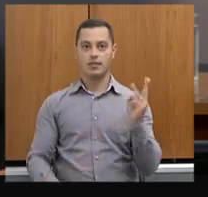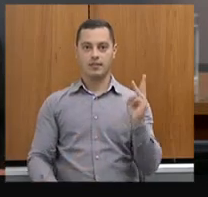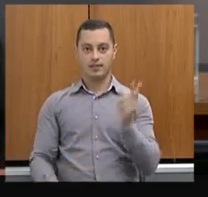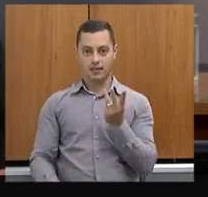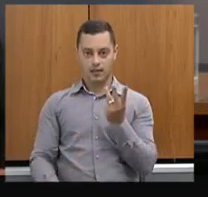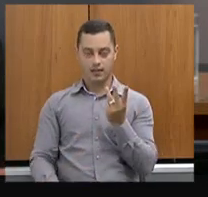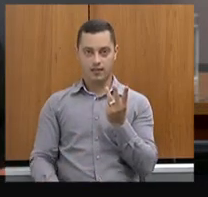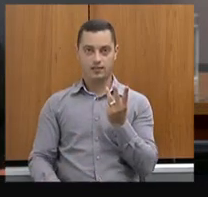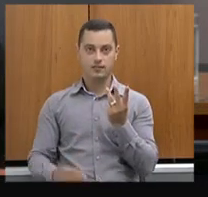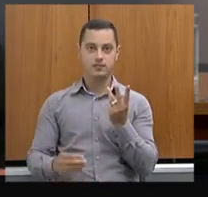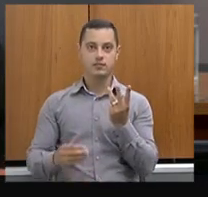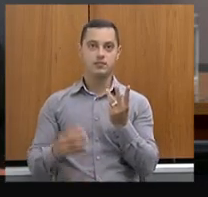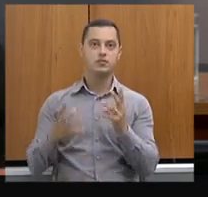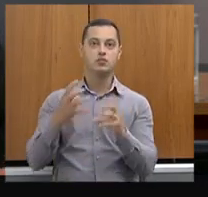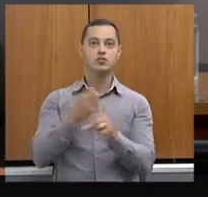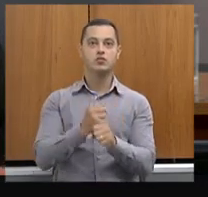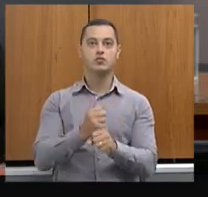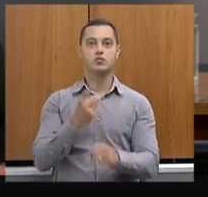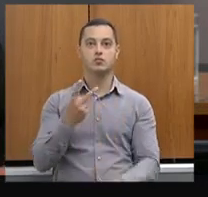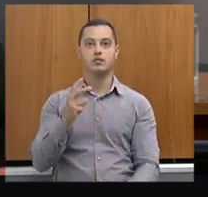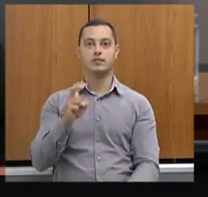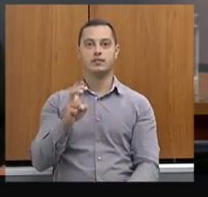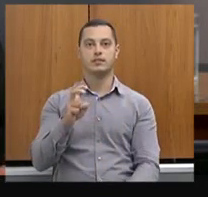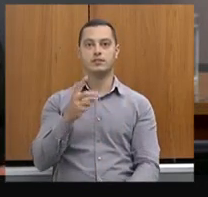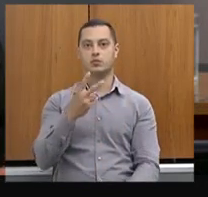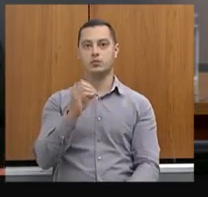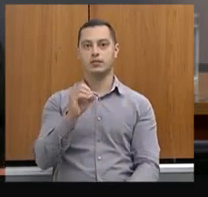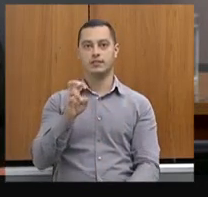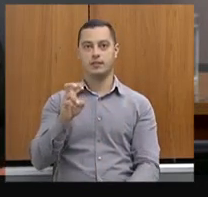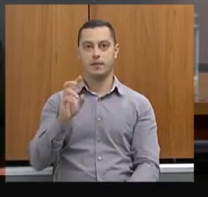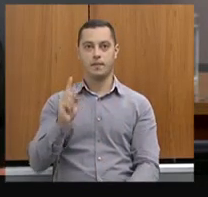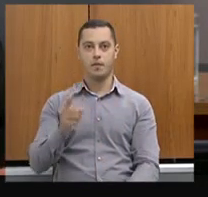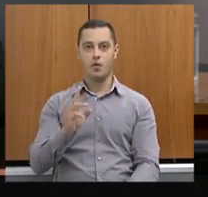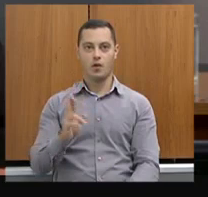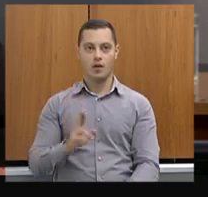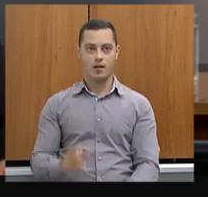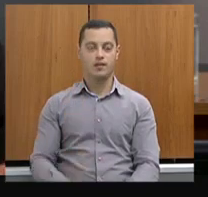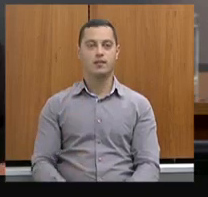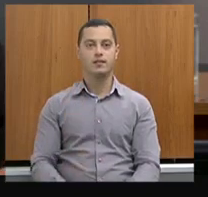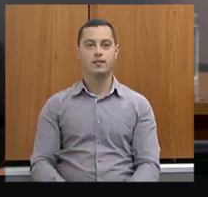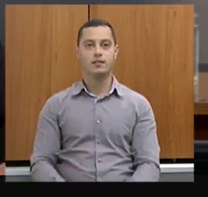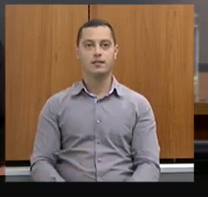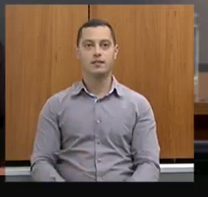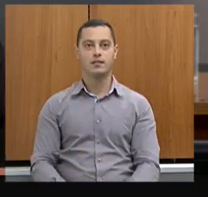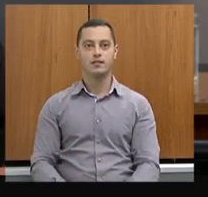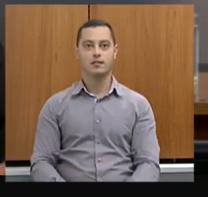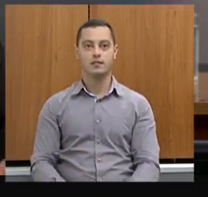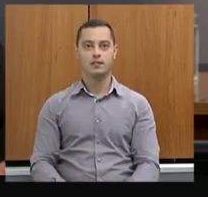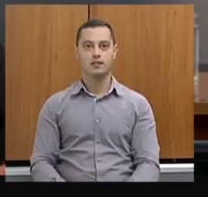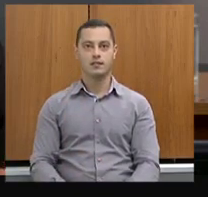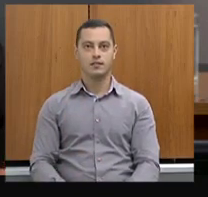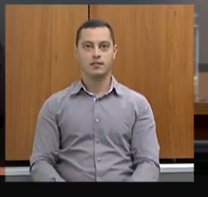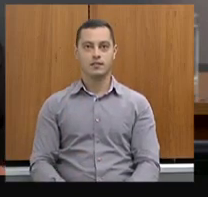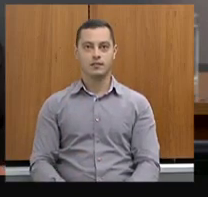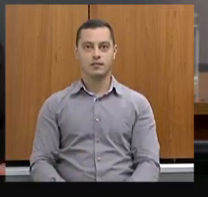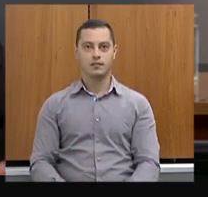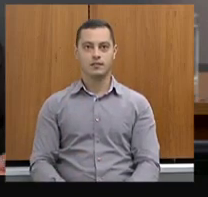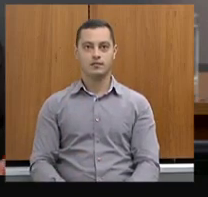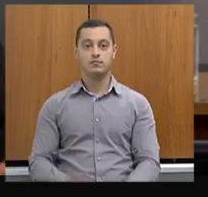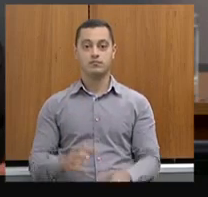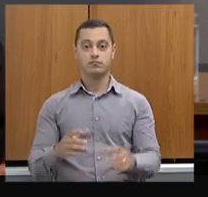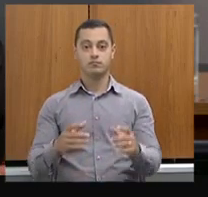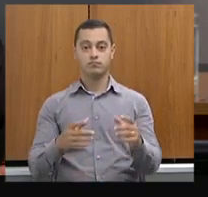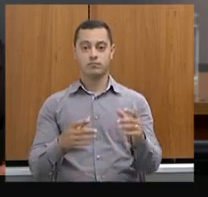235 mil reais próximo viaturas com recurso já empenhado para aquisição